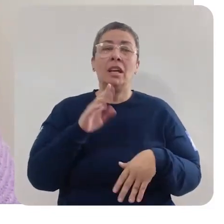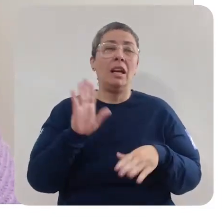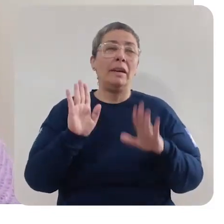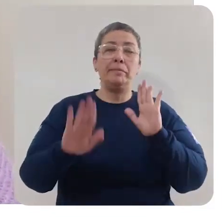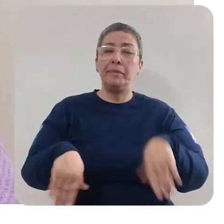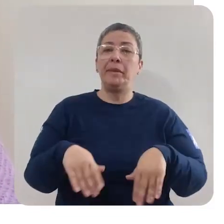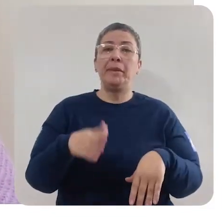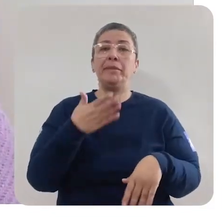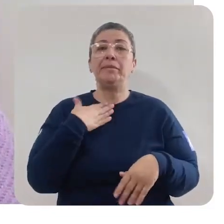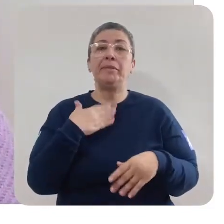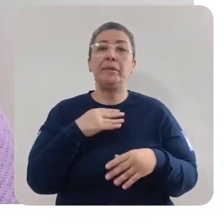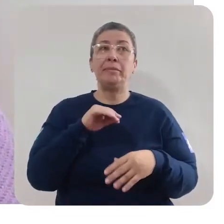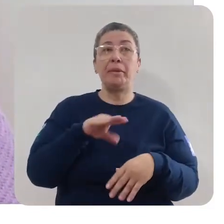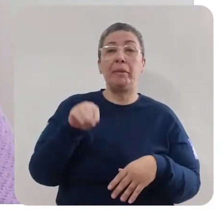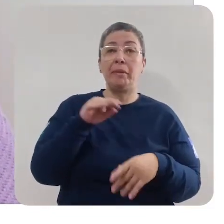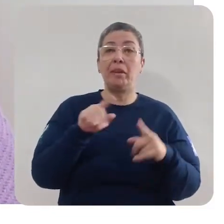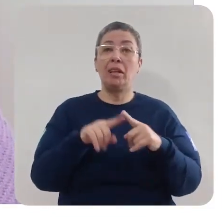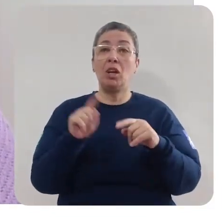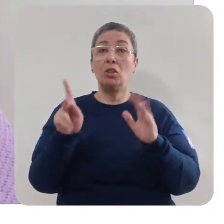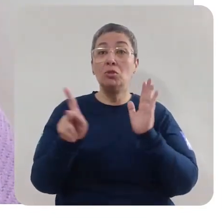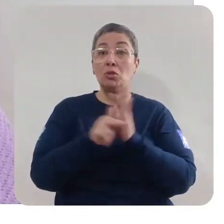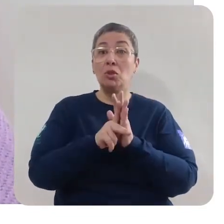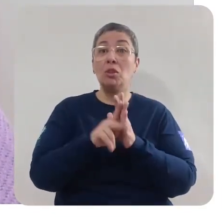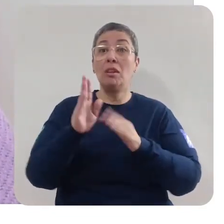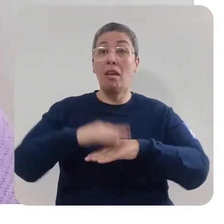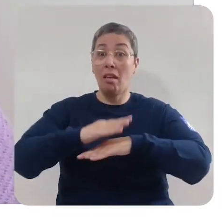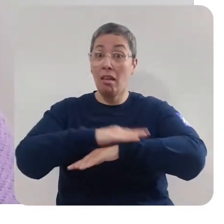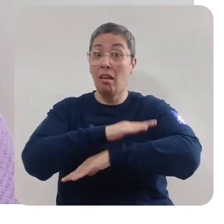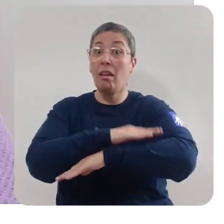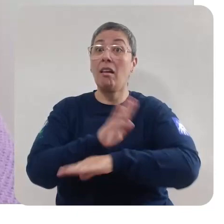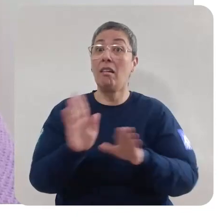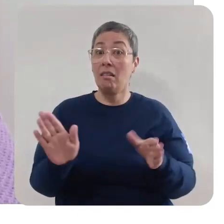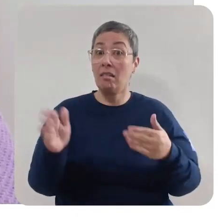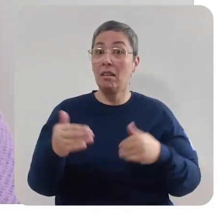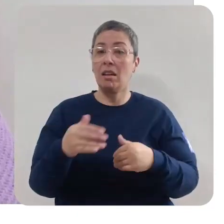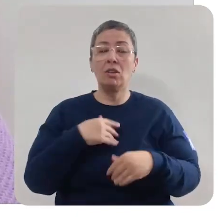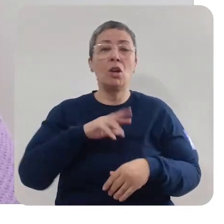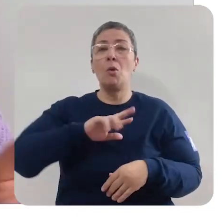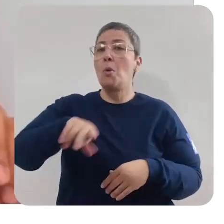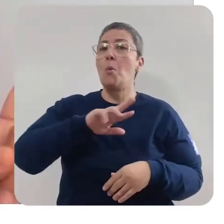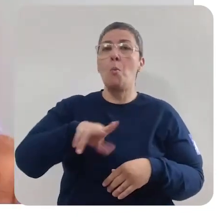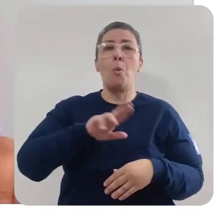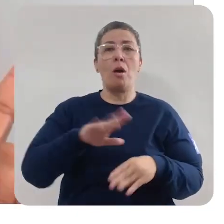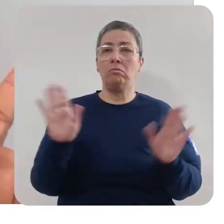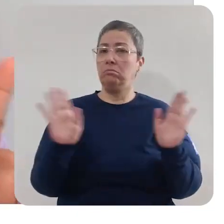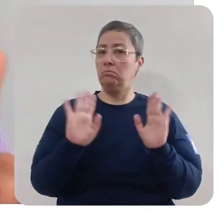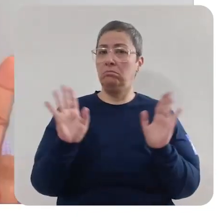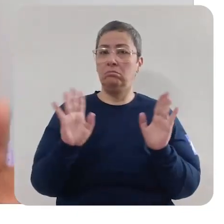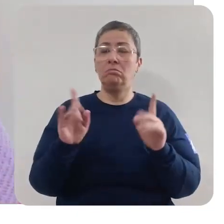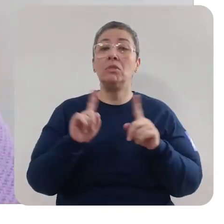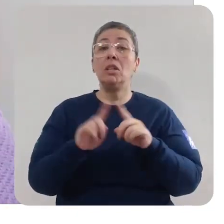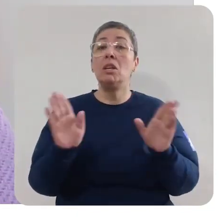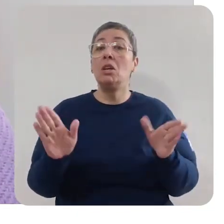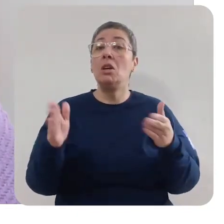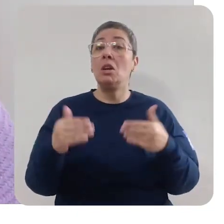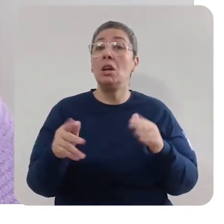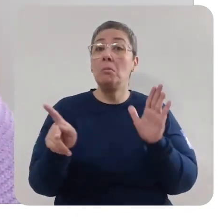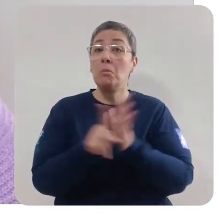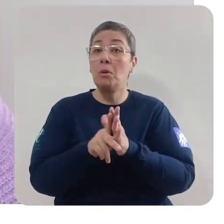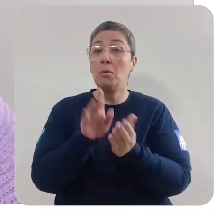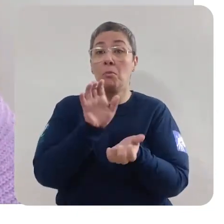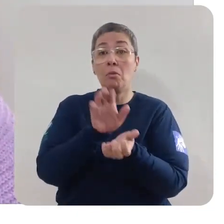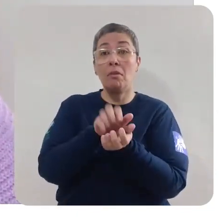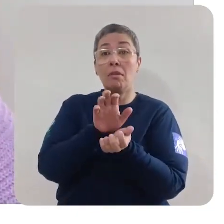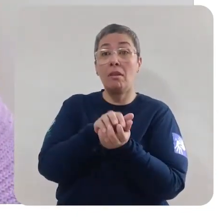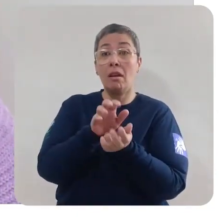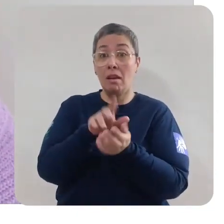Deixa de papo, o dono da caixa é o sapo. Não é não, a caixa é do